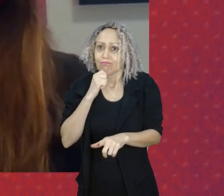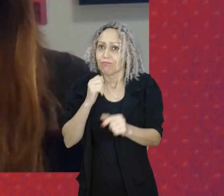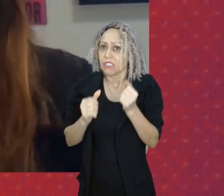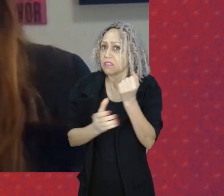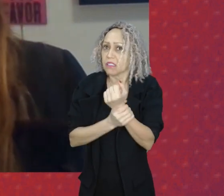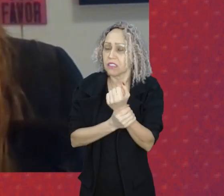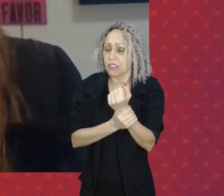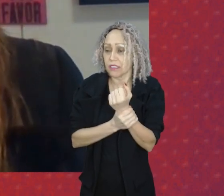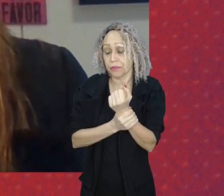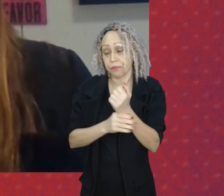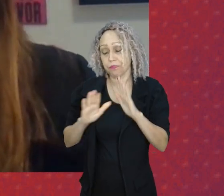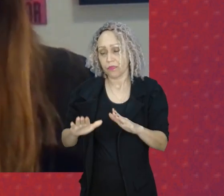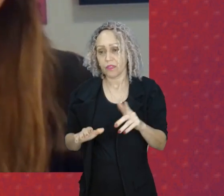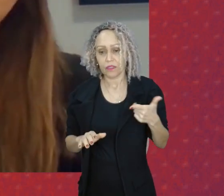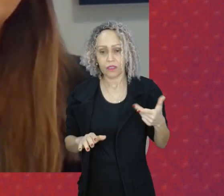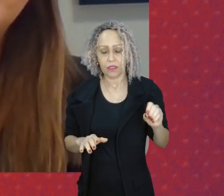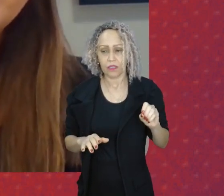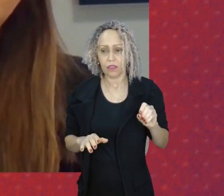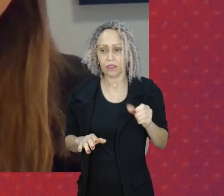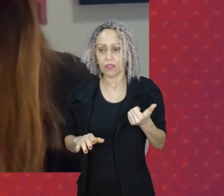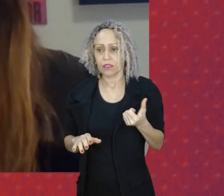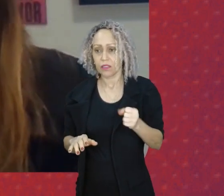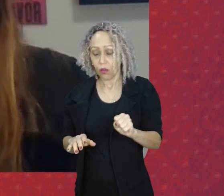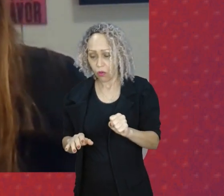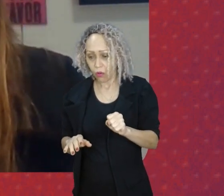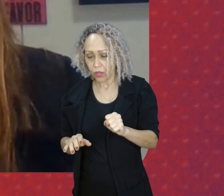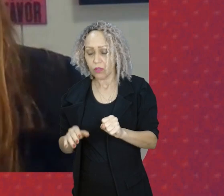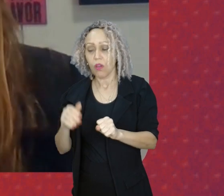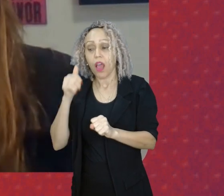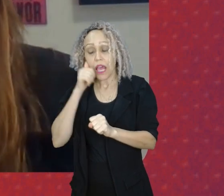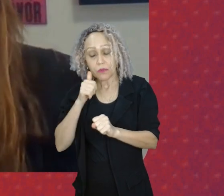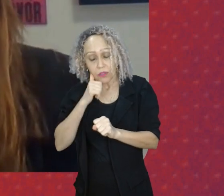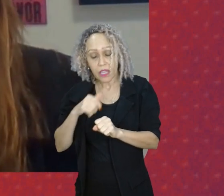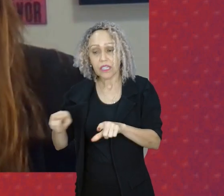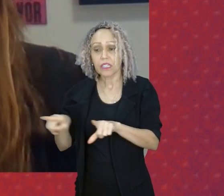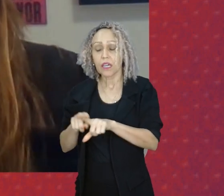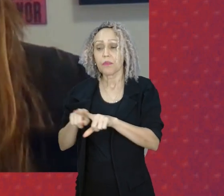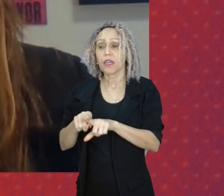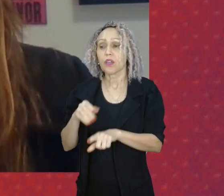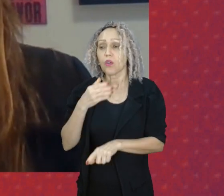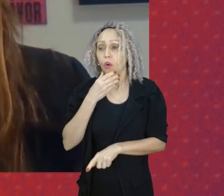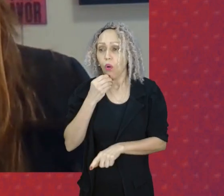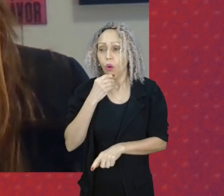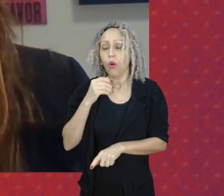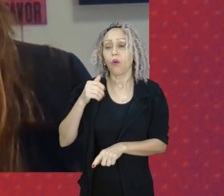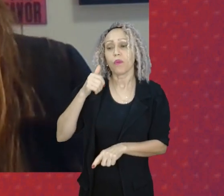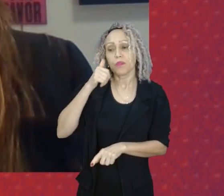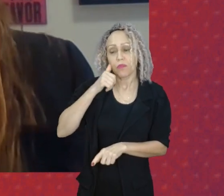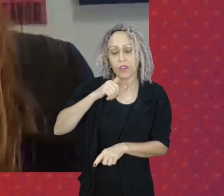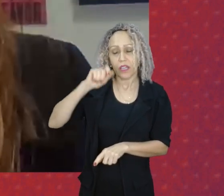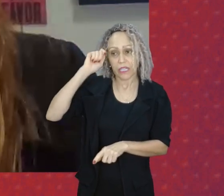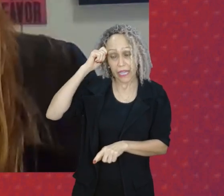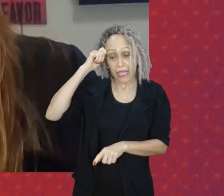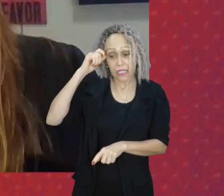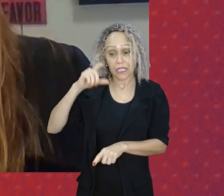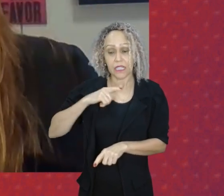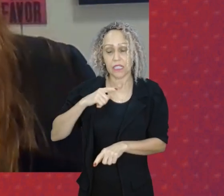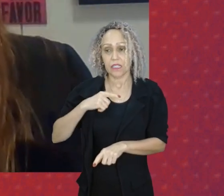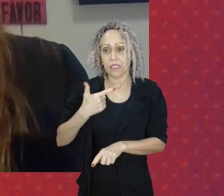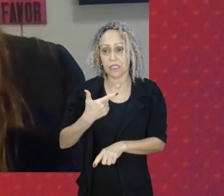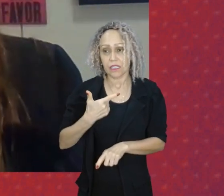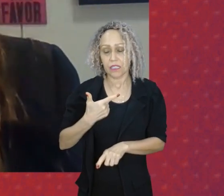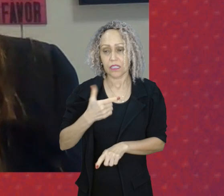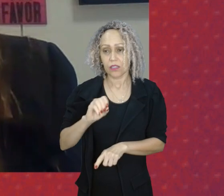mulheres, e a partir de 2020 também as mulheres e homens negros, passaram a ter garantia de que eles teriam espaço